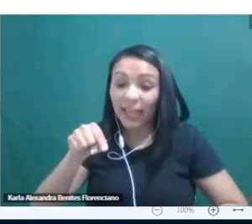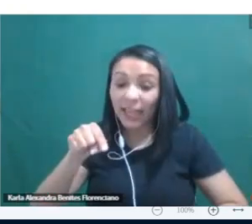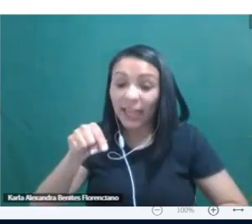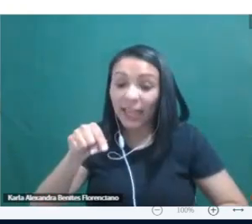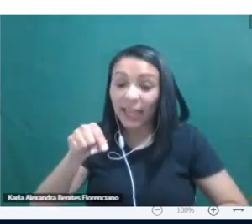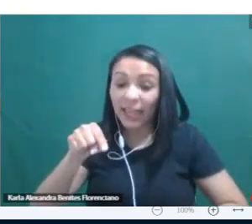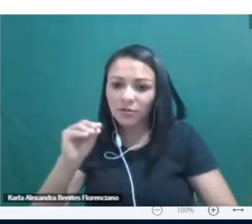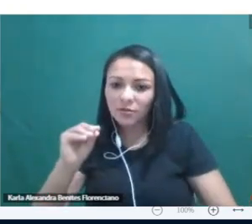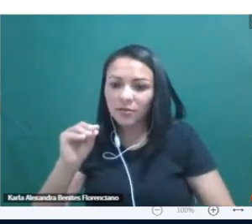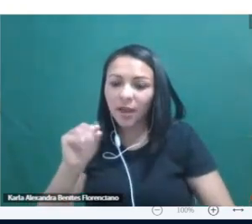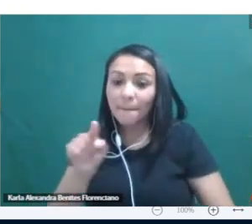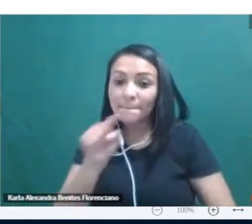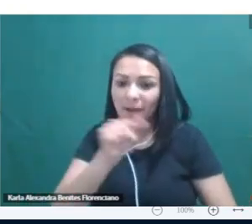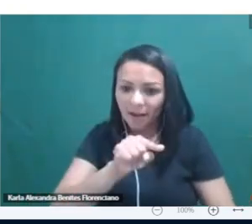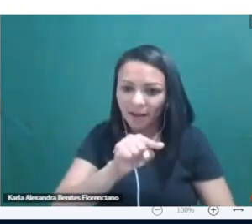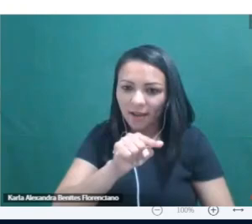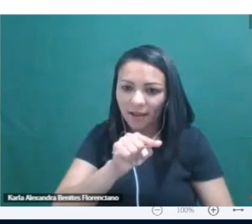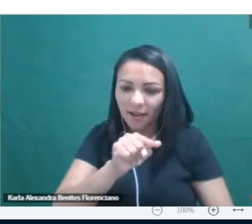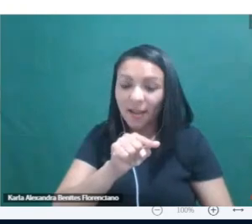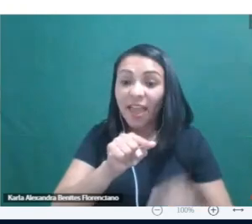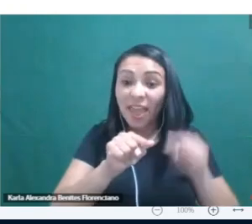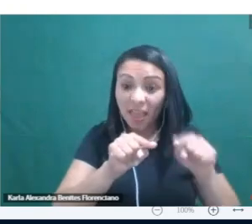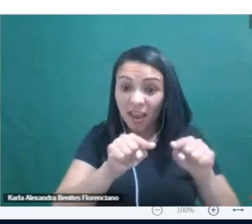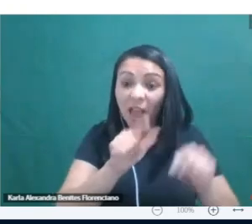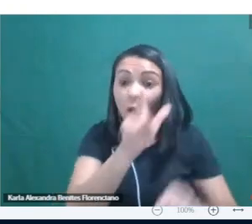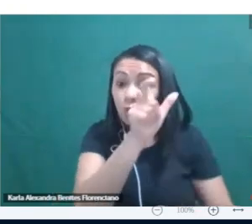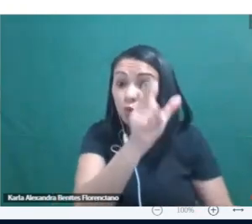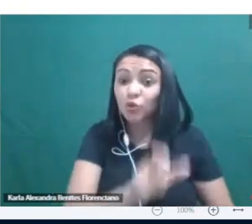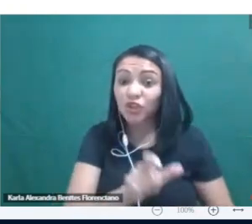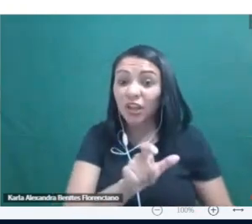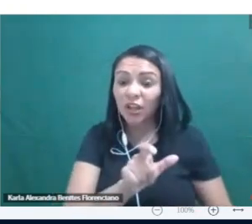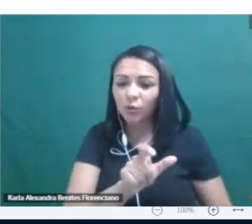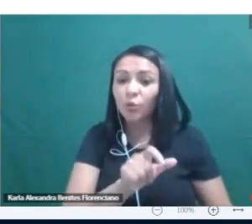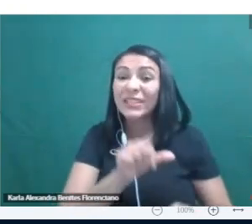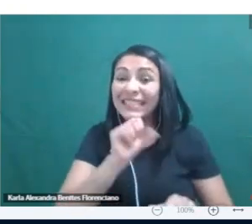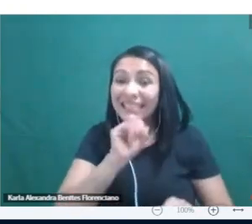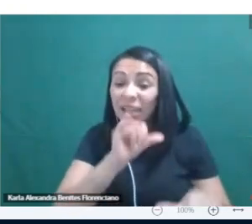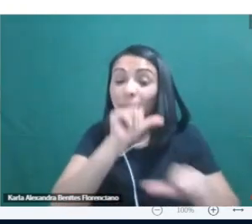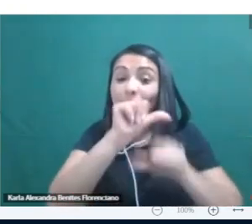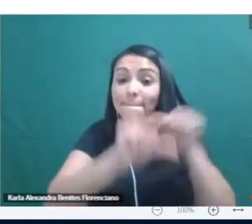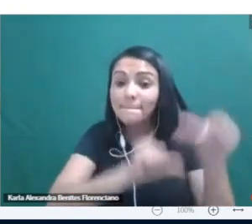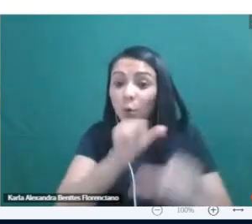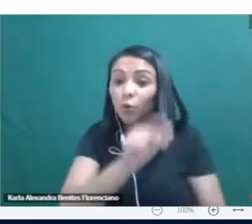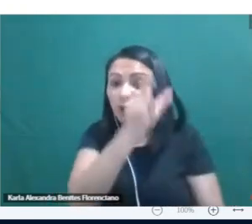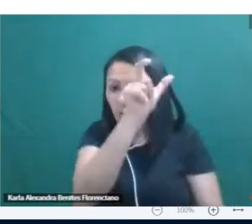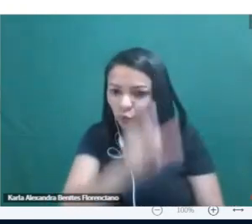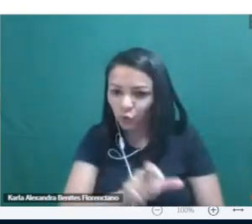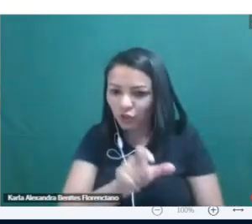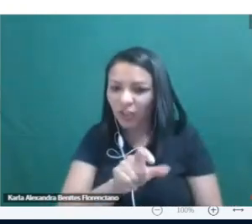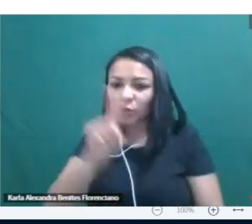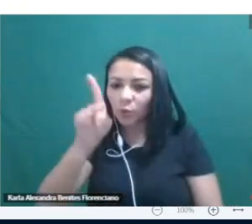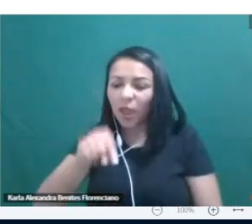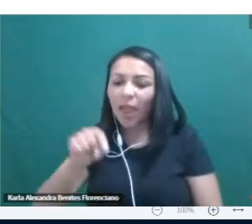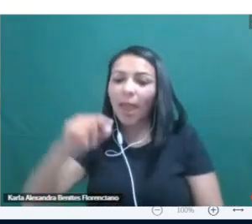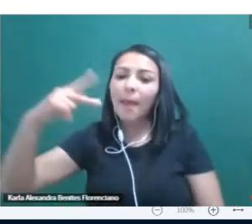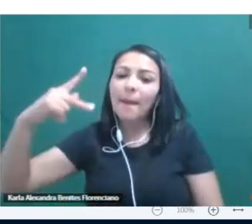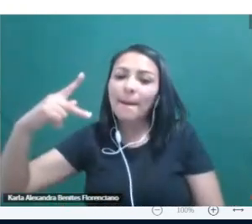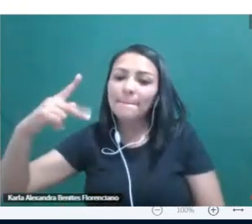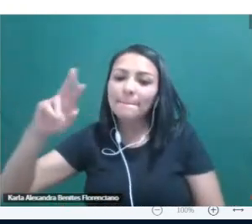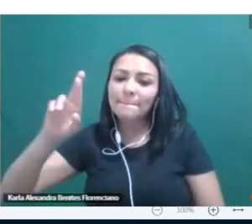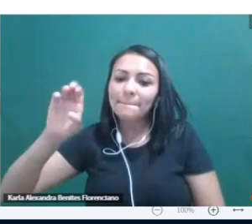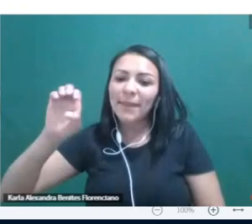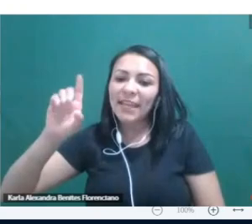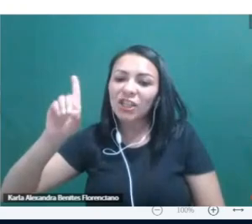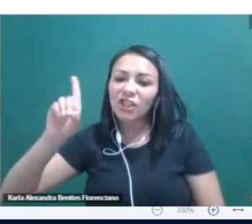o sujeito, vai ser predicativo. O alto é predicativo, por